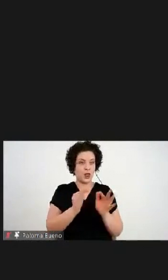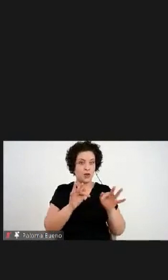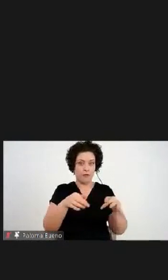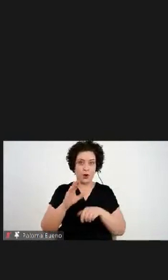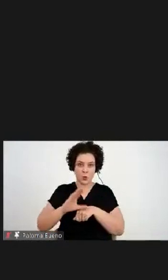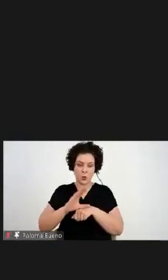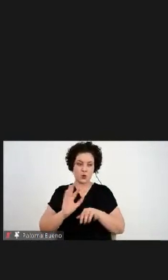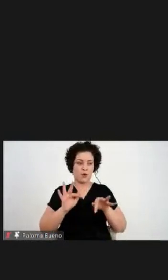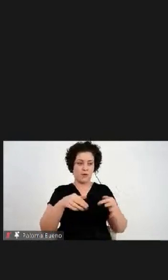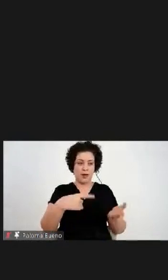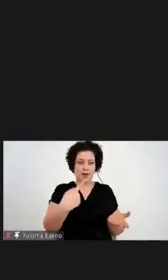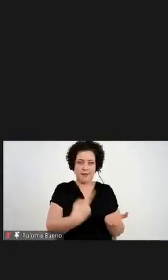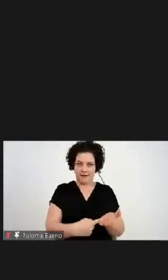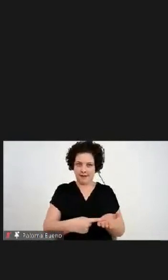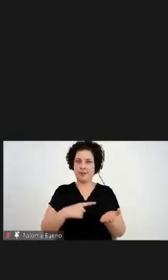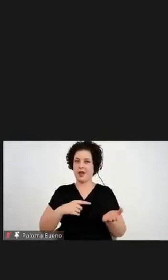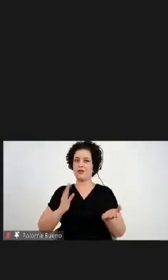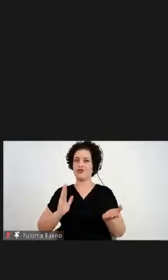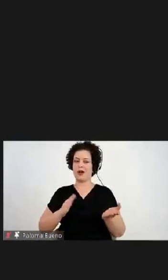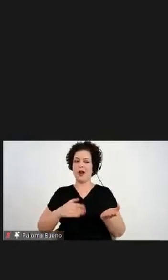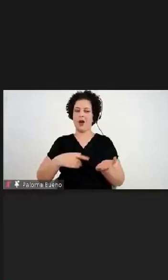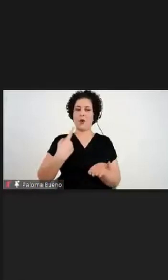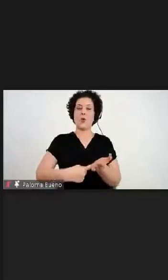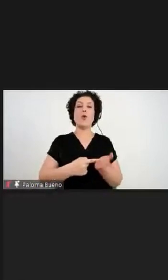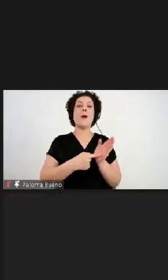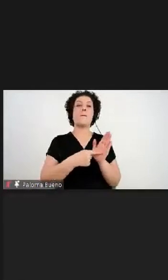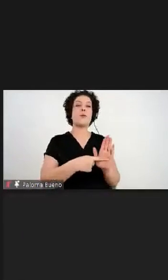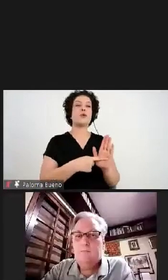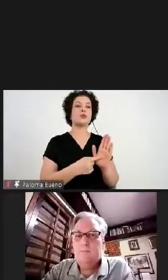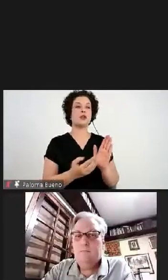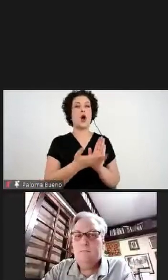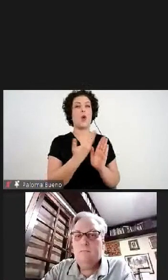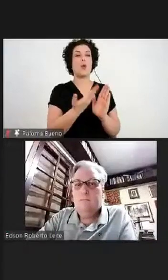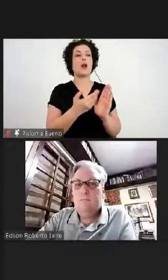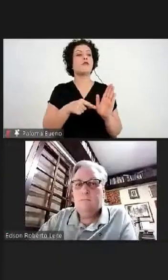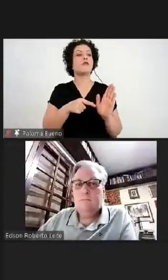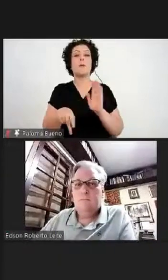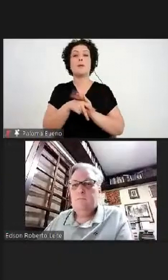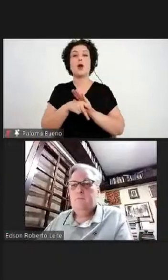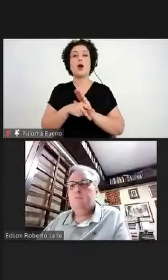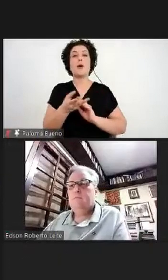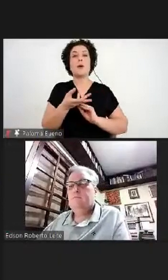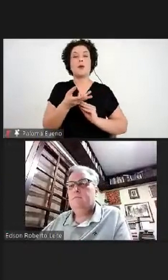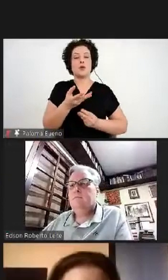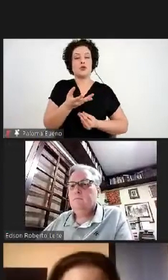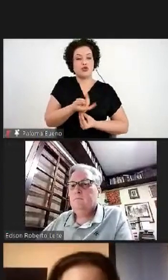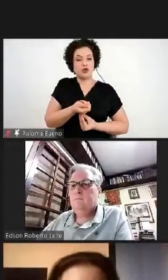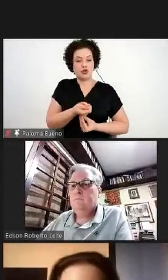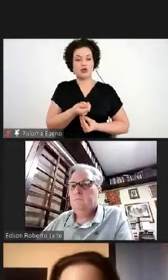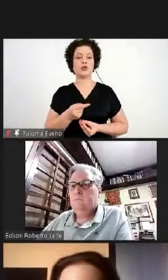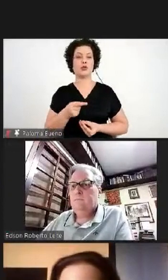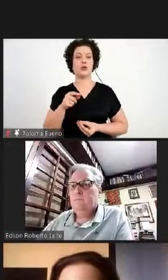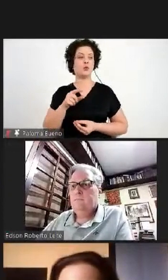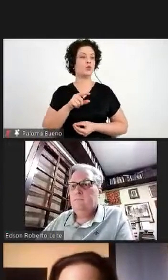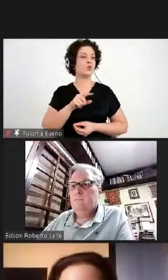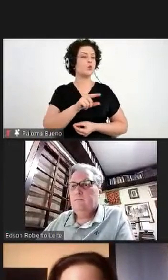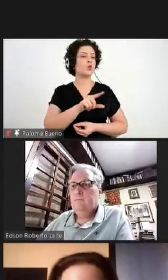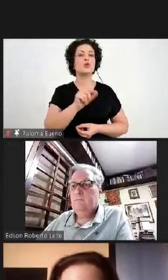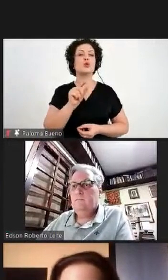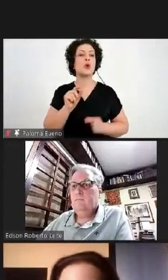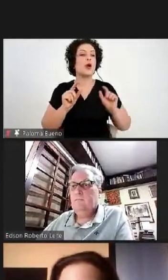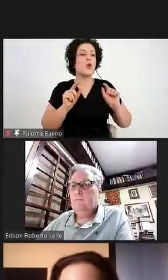um acordo que eles vão mostrar um livro de artista que eles fizeram a partir do que eles escolheram.